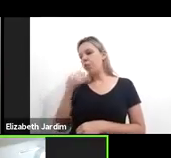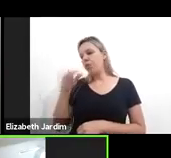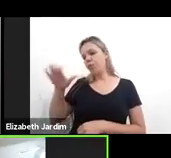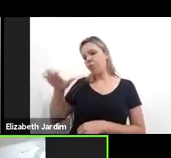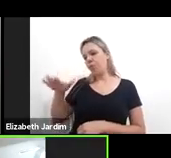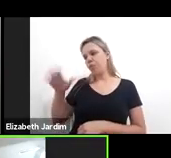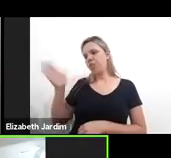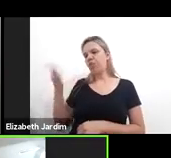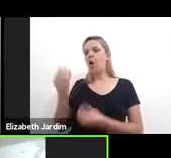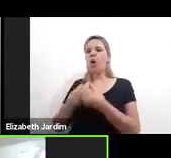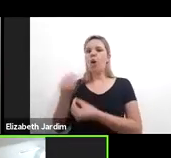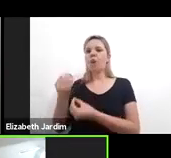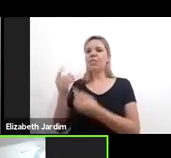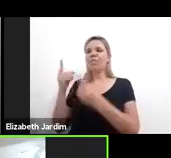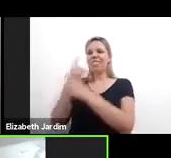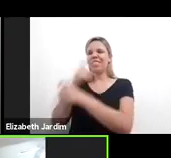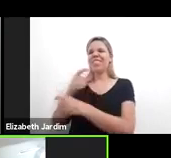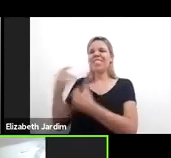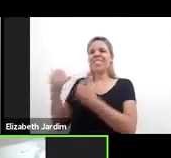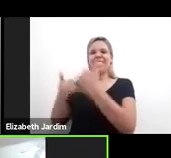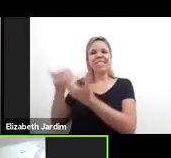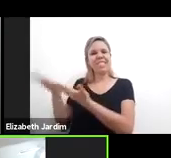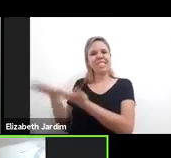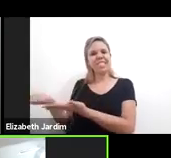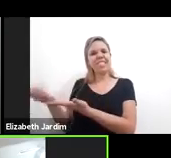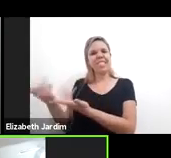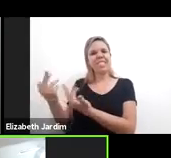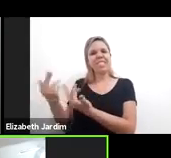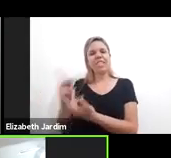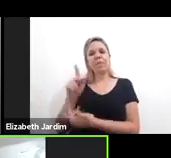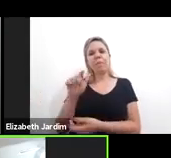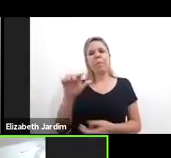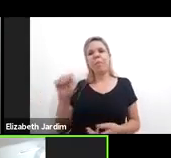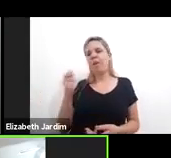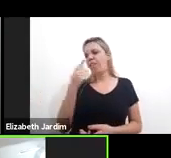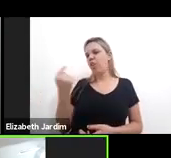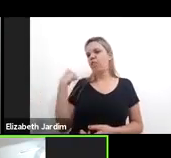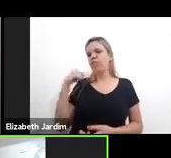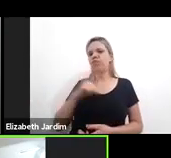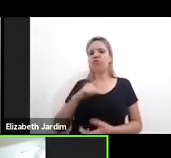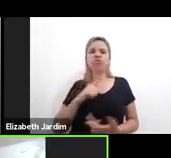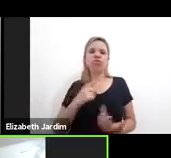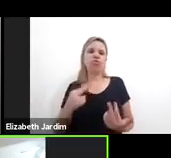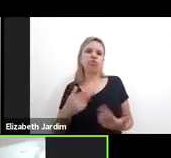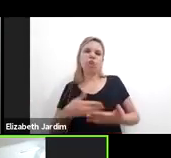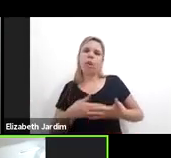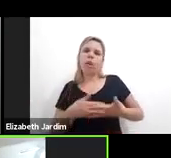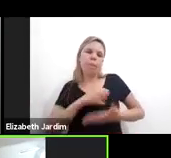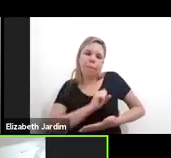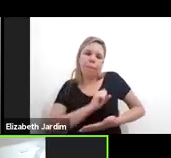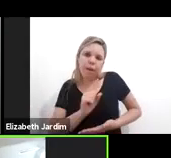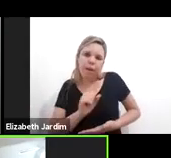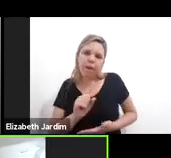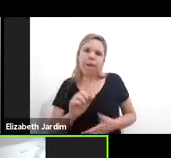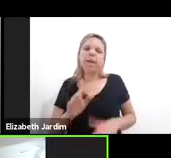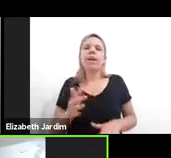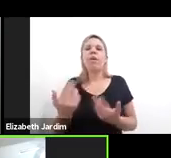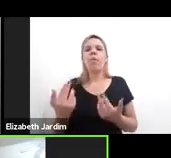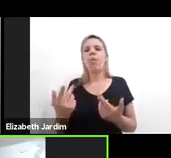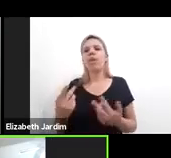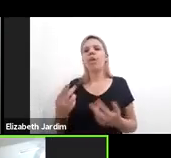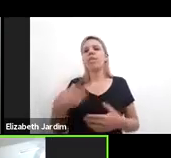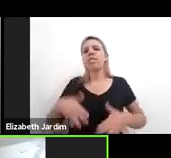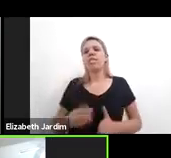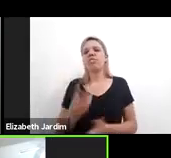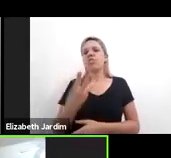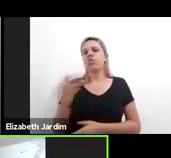foi terrível. Assim como a Paula já tinham falado que talvez não fosse mamar, ele nasceu de 38